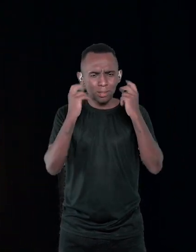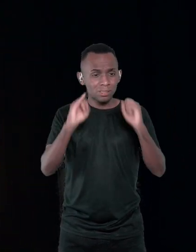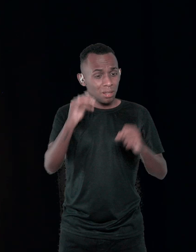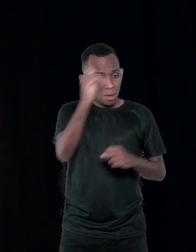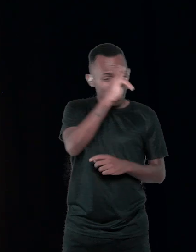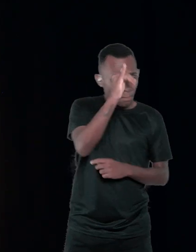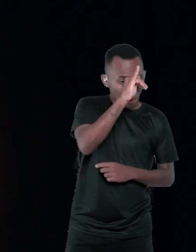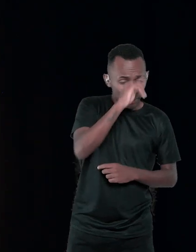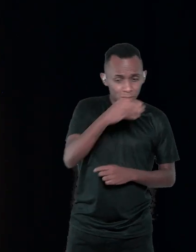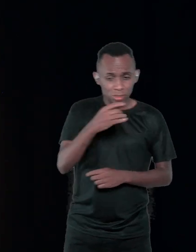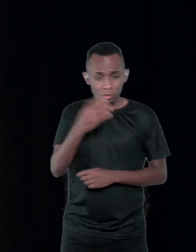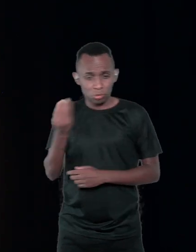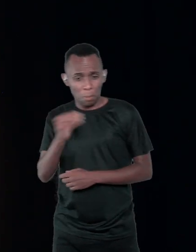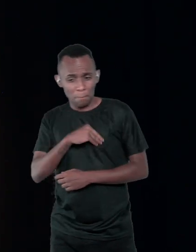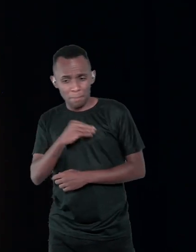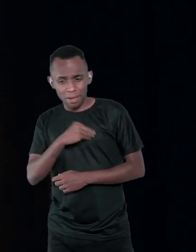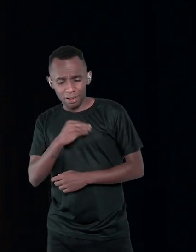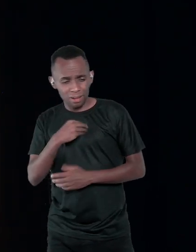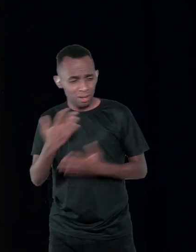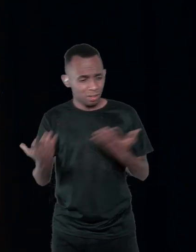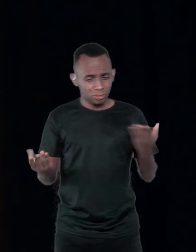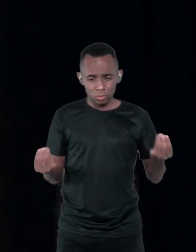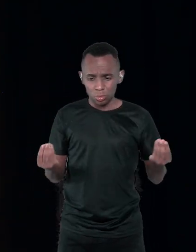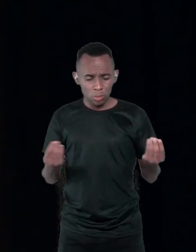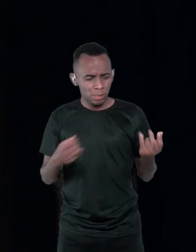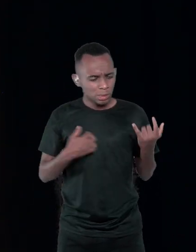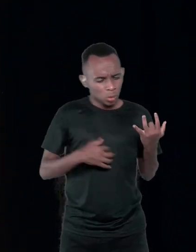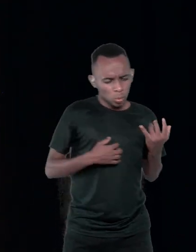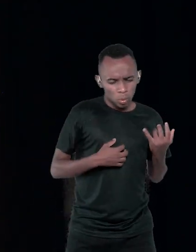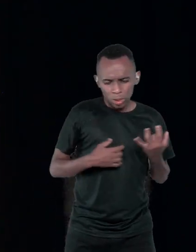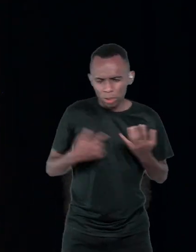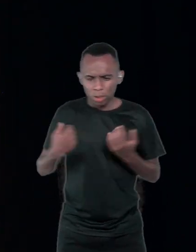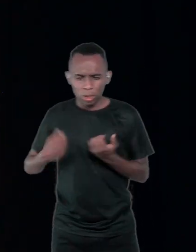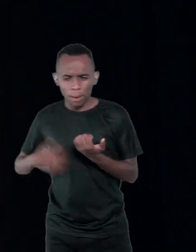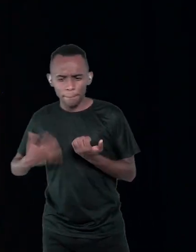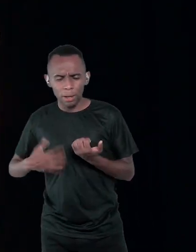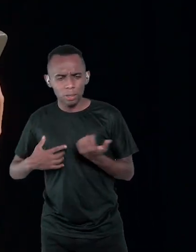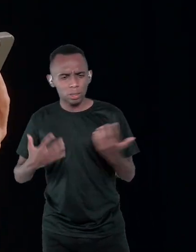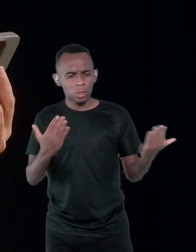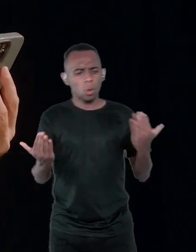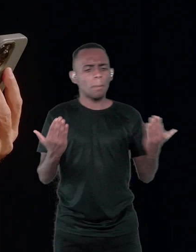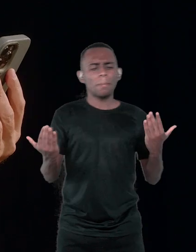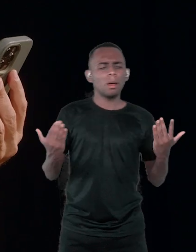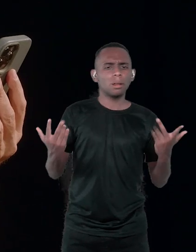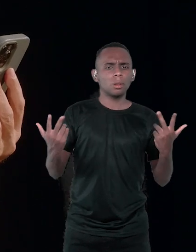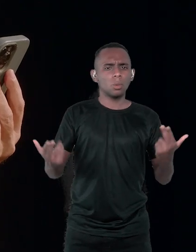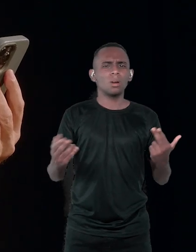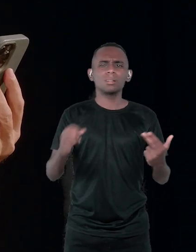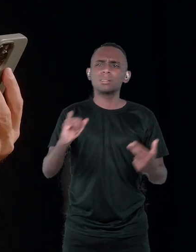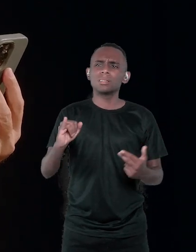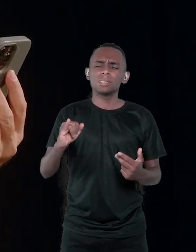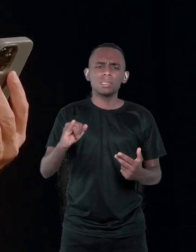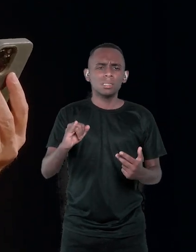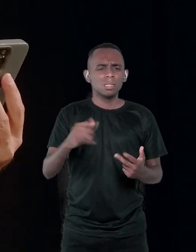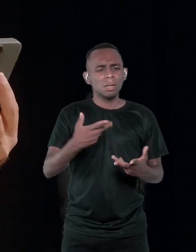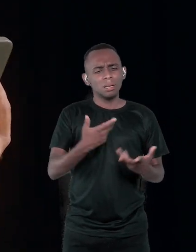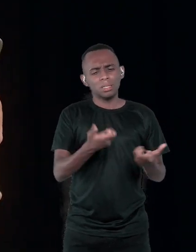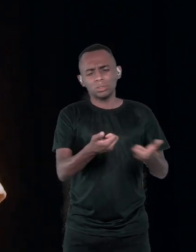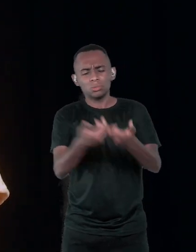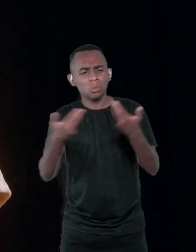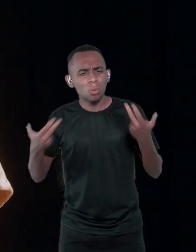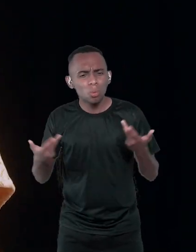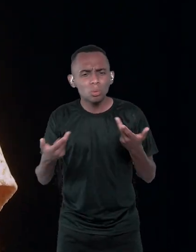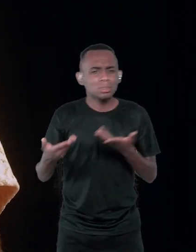finta e o pecado sacramento, se cuíca fosse banjo, água fresca era absinto. Se centauro fosse anjo e atalho